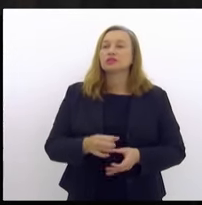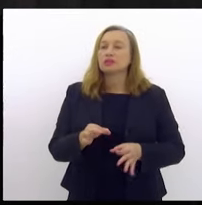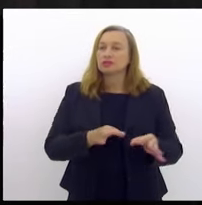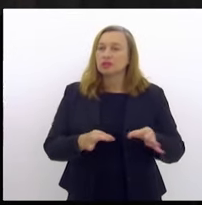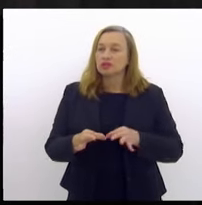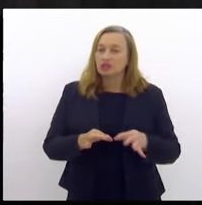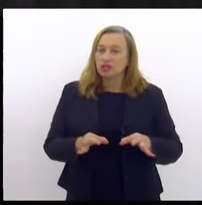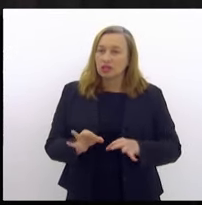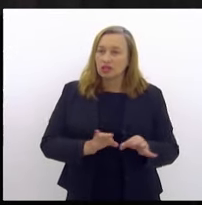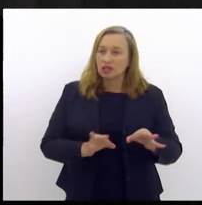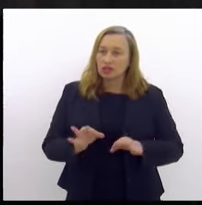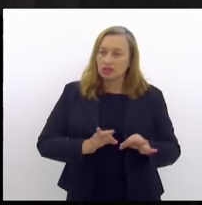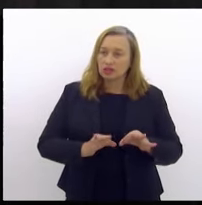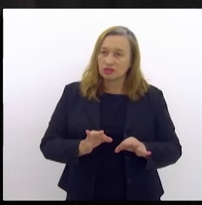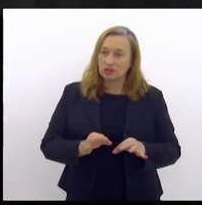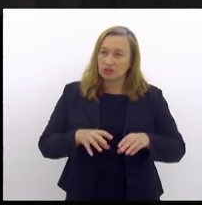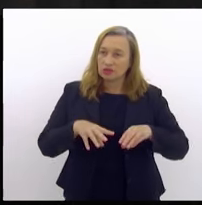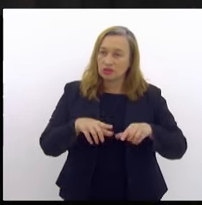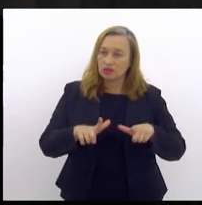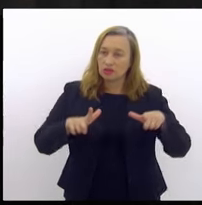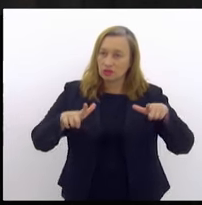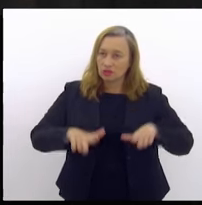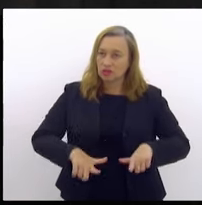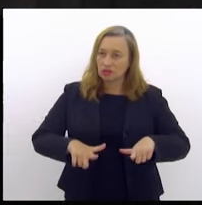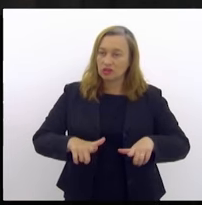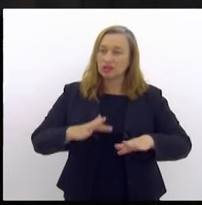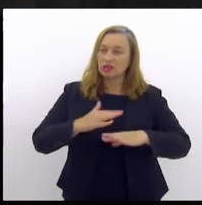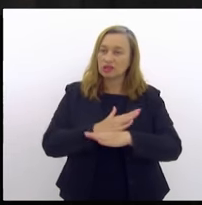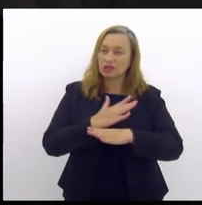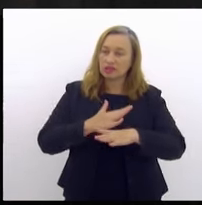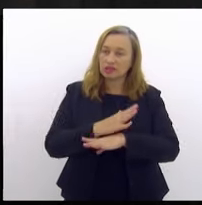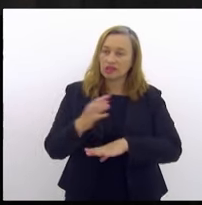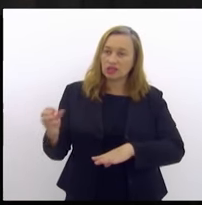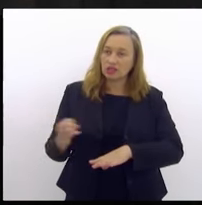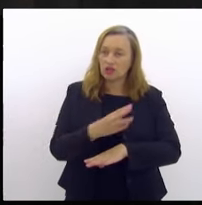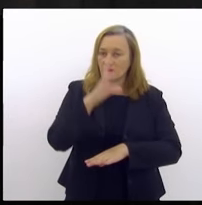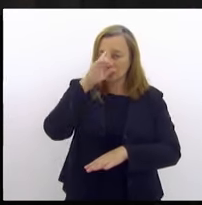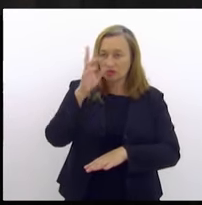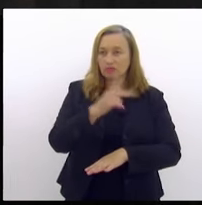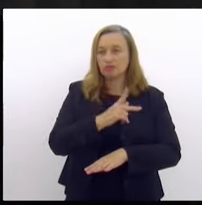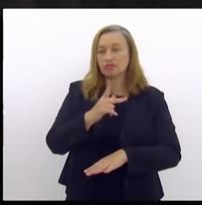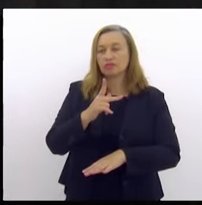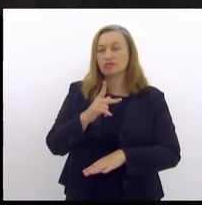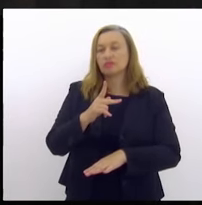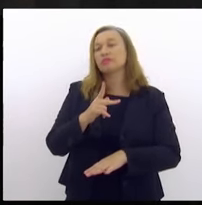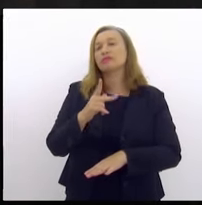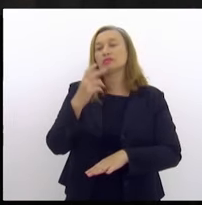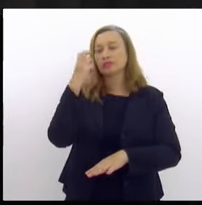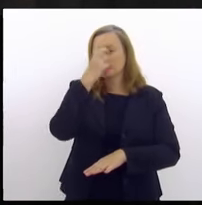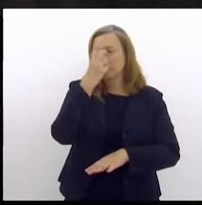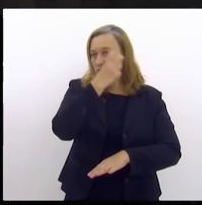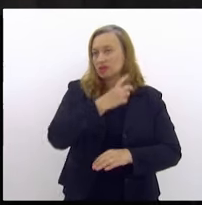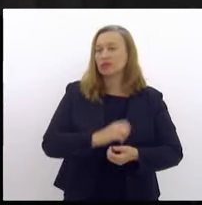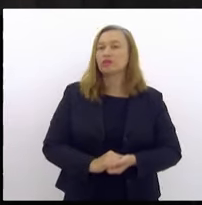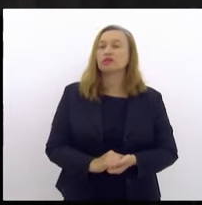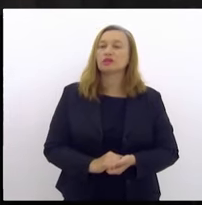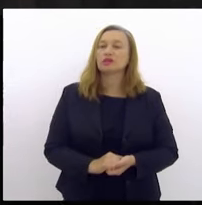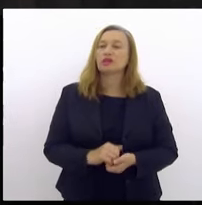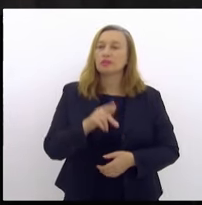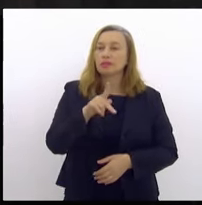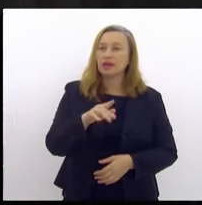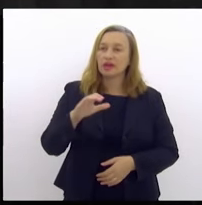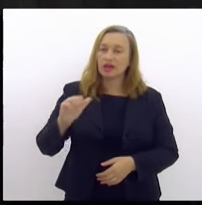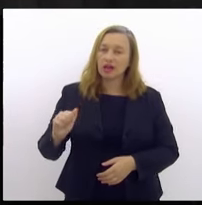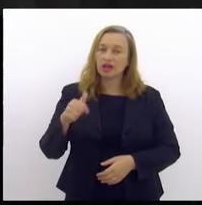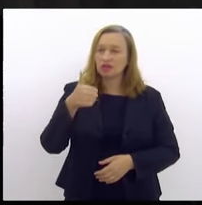alinhamento e loteamento da Cidade Nova, deputada Verônica, designada pelo PA